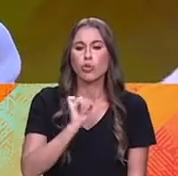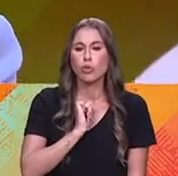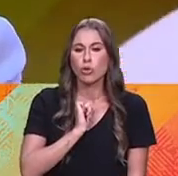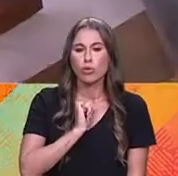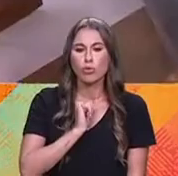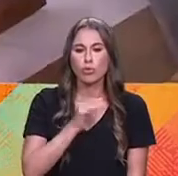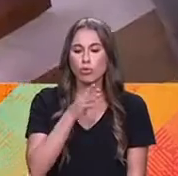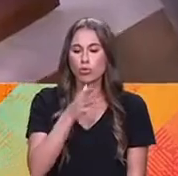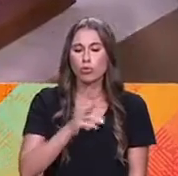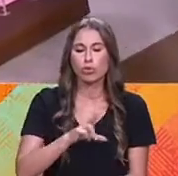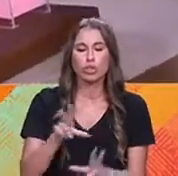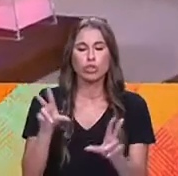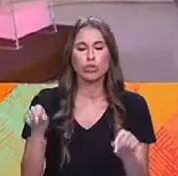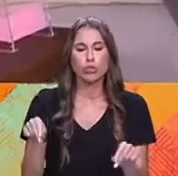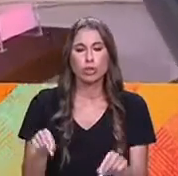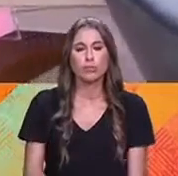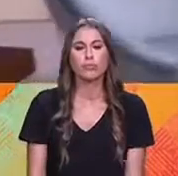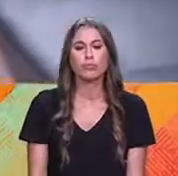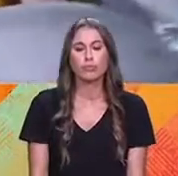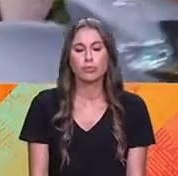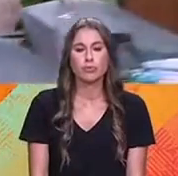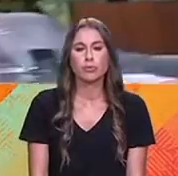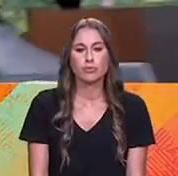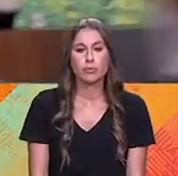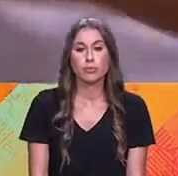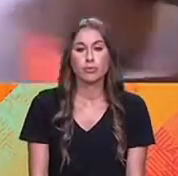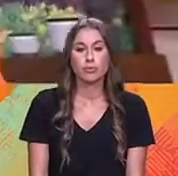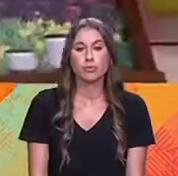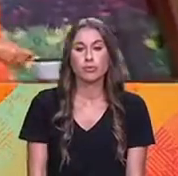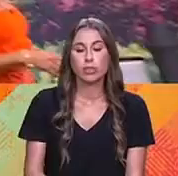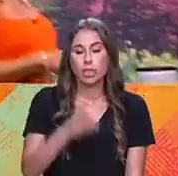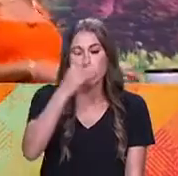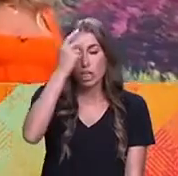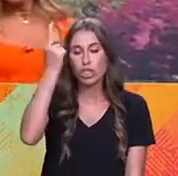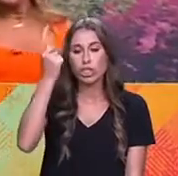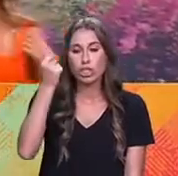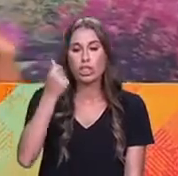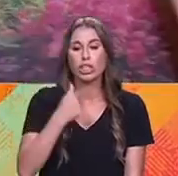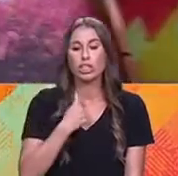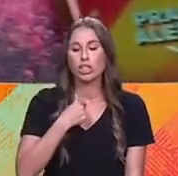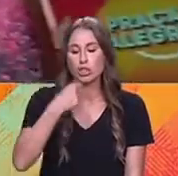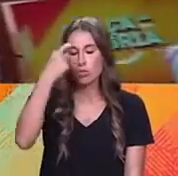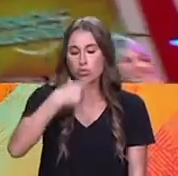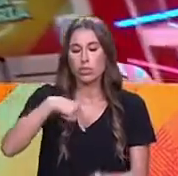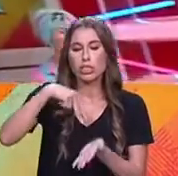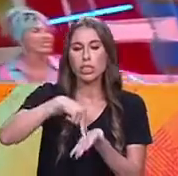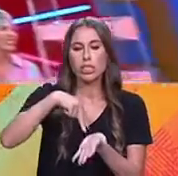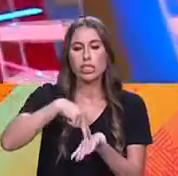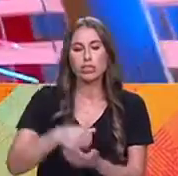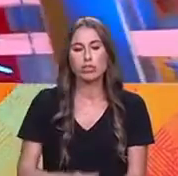diga. Esquece o meu nome, não sei se consigo. Esquece que eu existo,